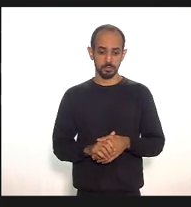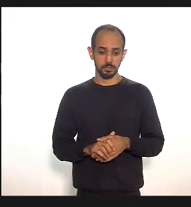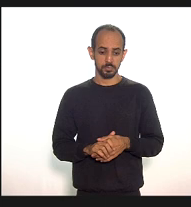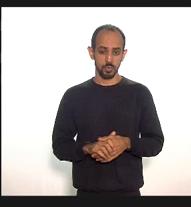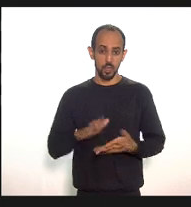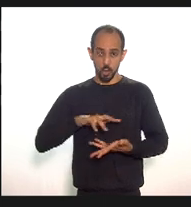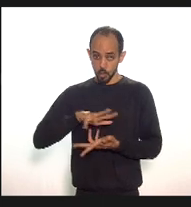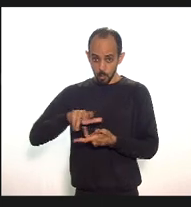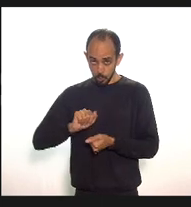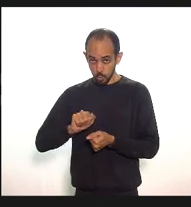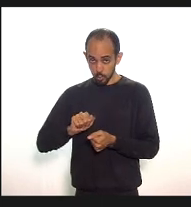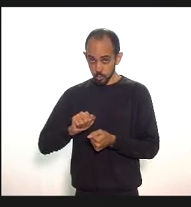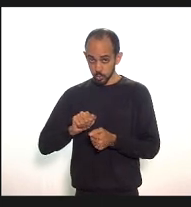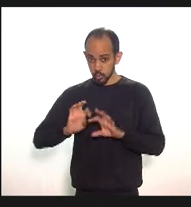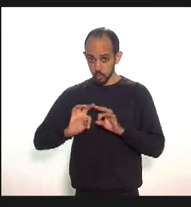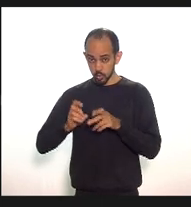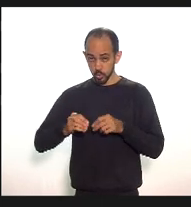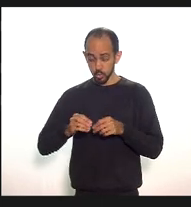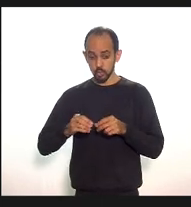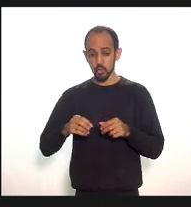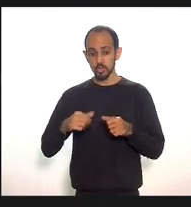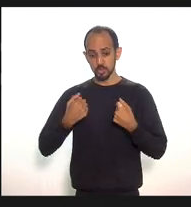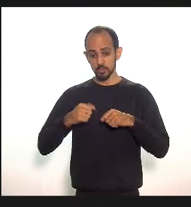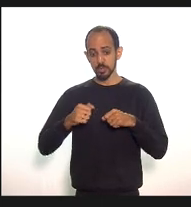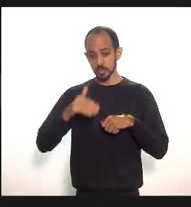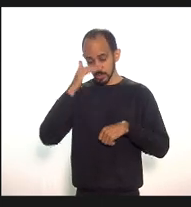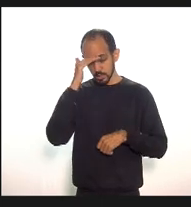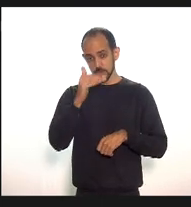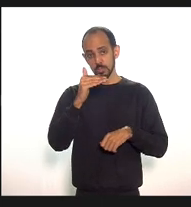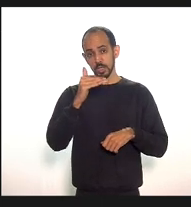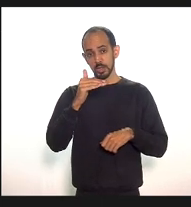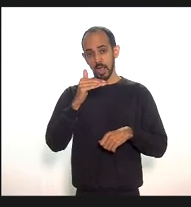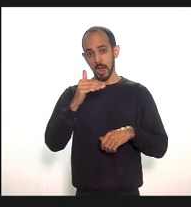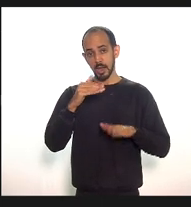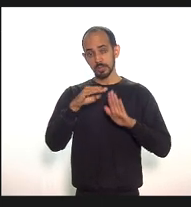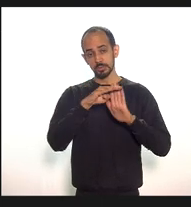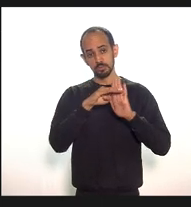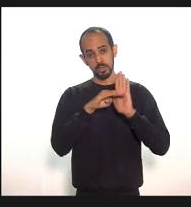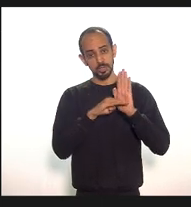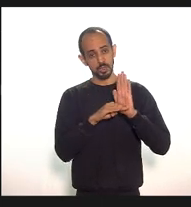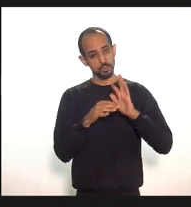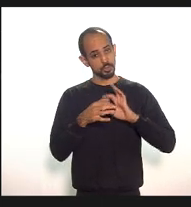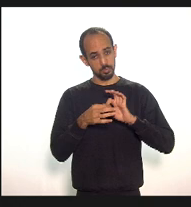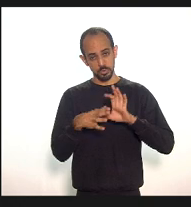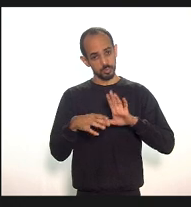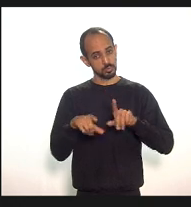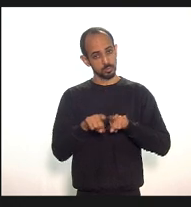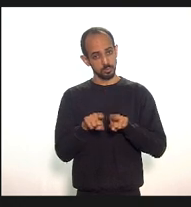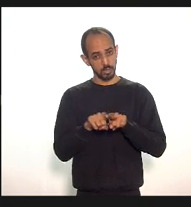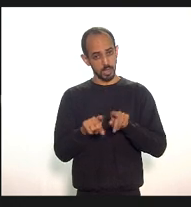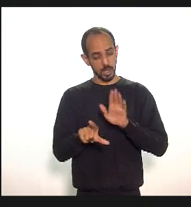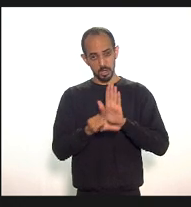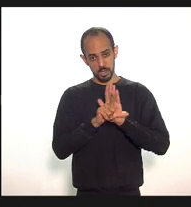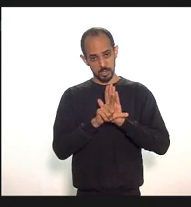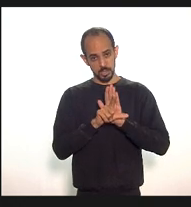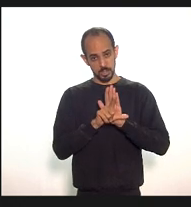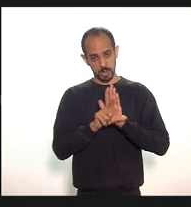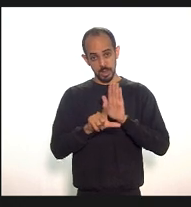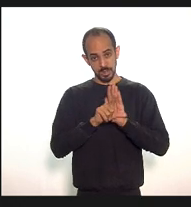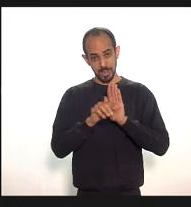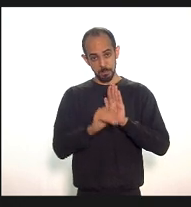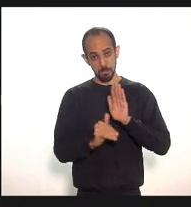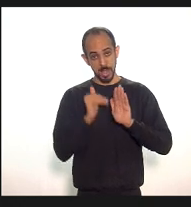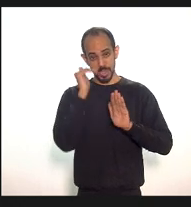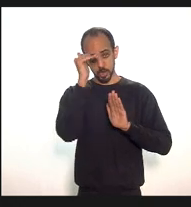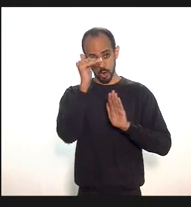onde a gente respeita o processo democrático e as nossas lei EA lei maior